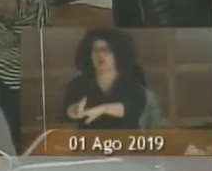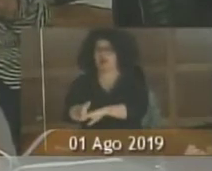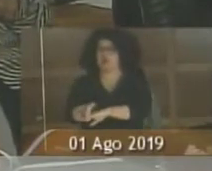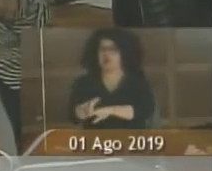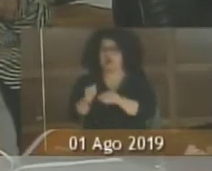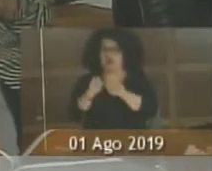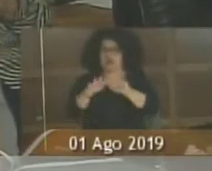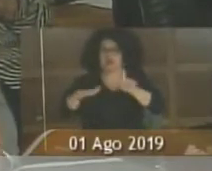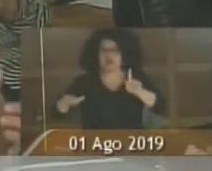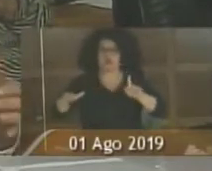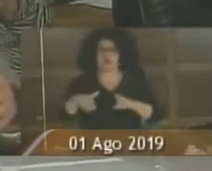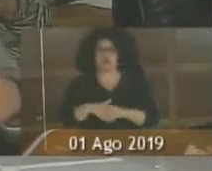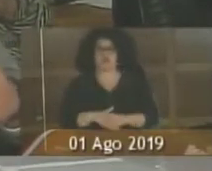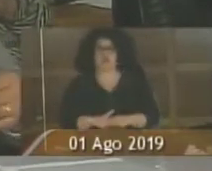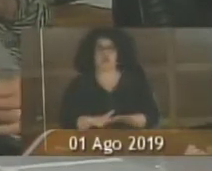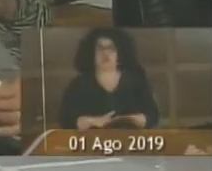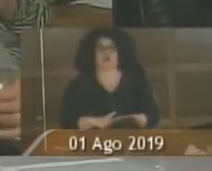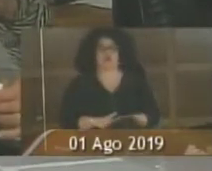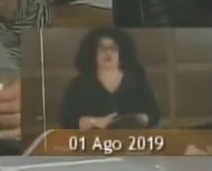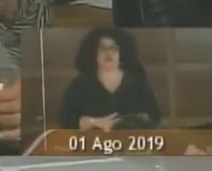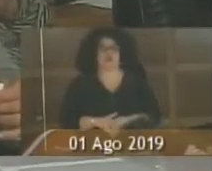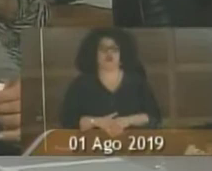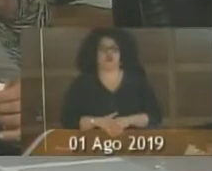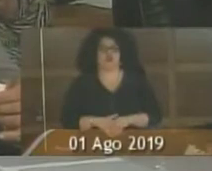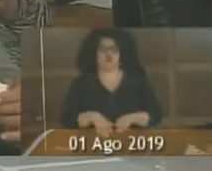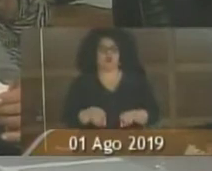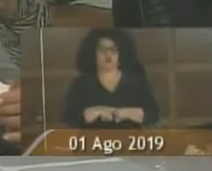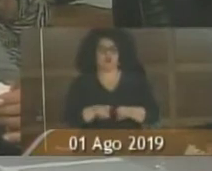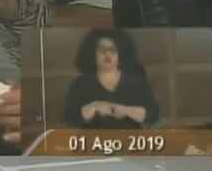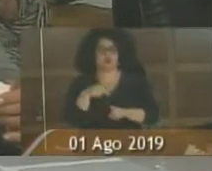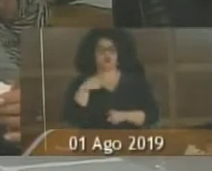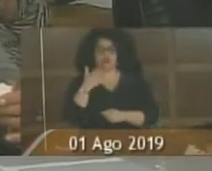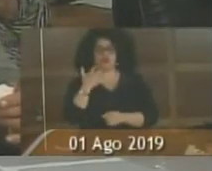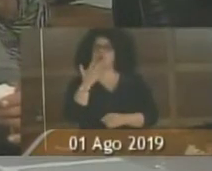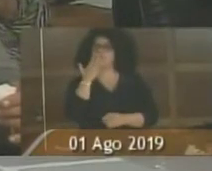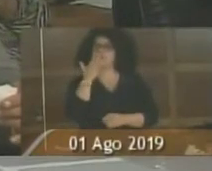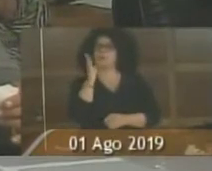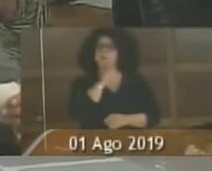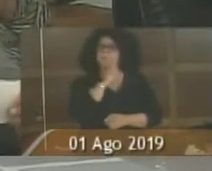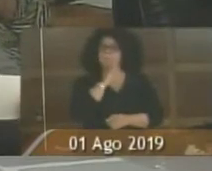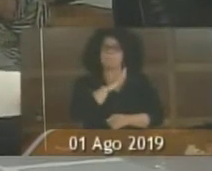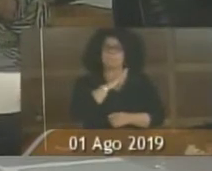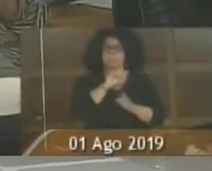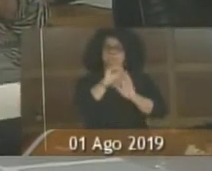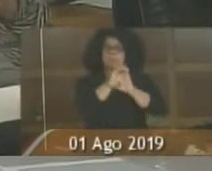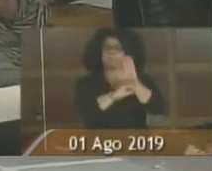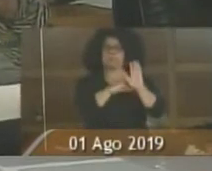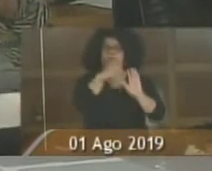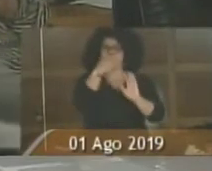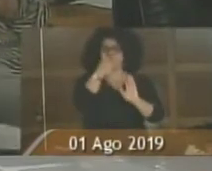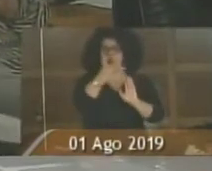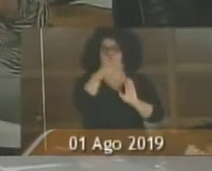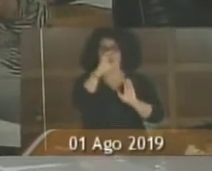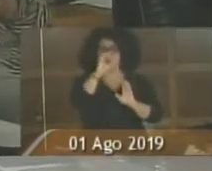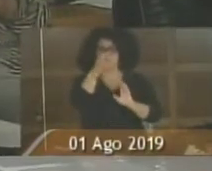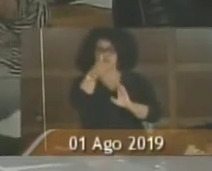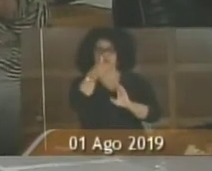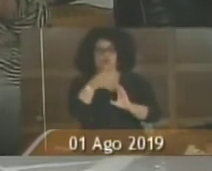Garatucaia. E gostaria também, senhor presidente, de solicitar regime de urgência para o ofício 206 do